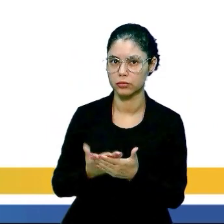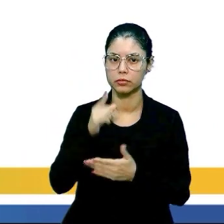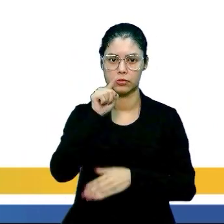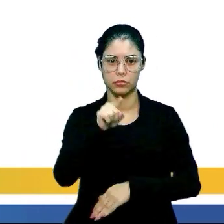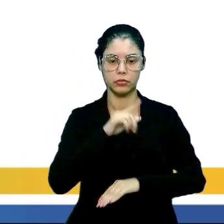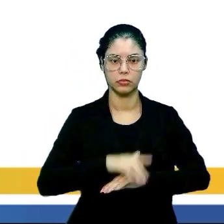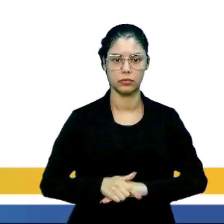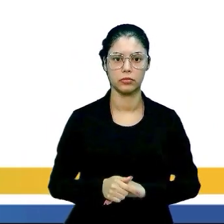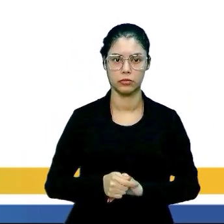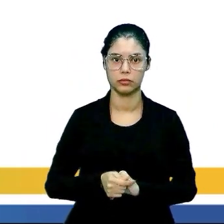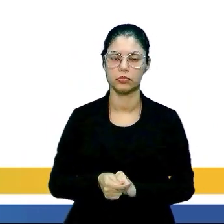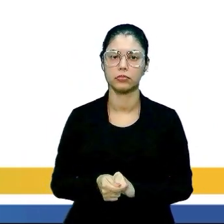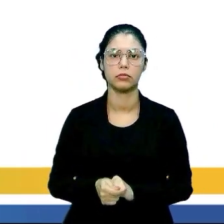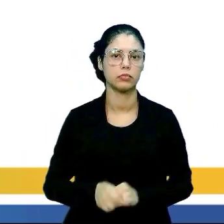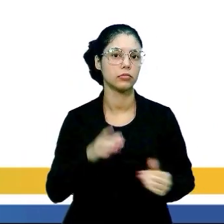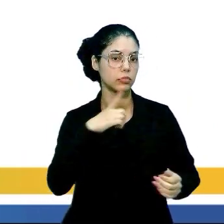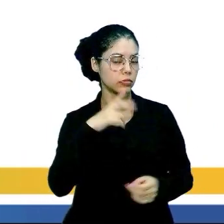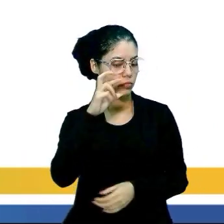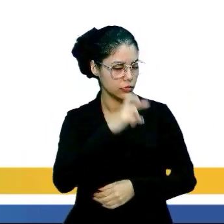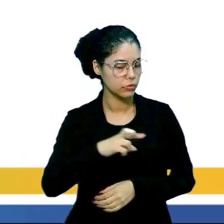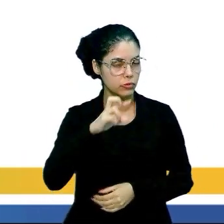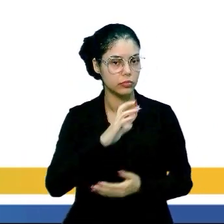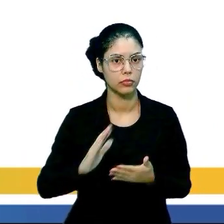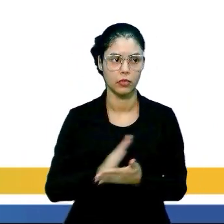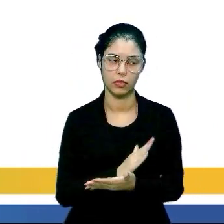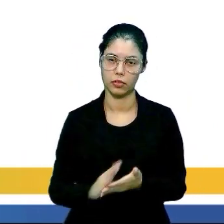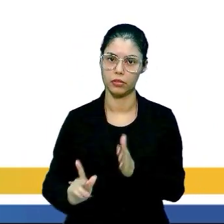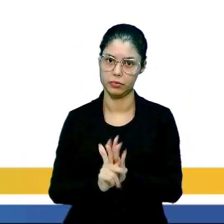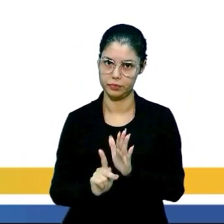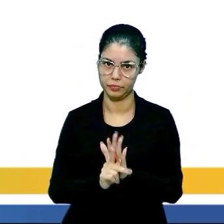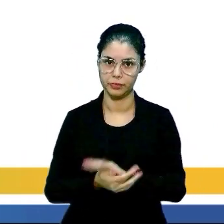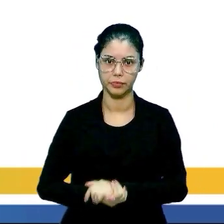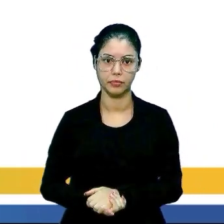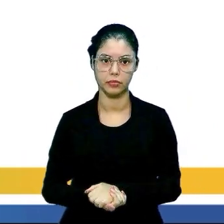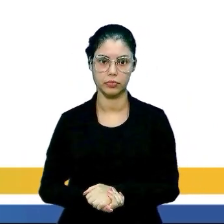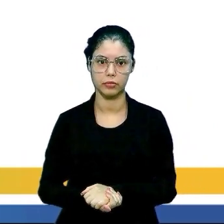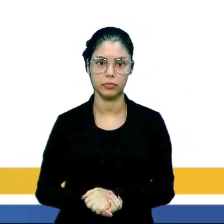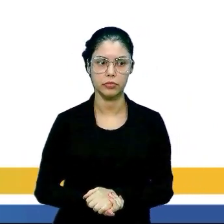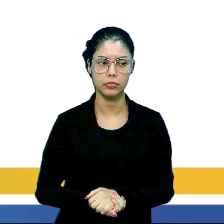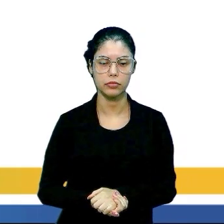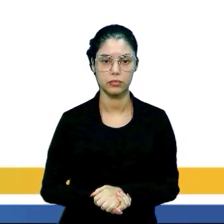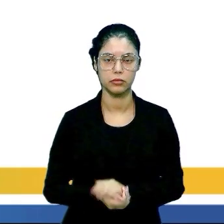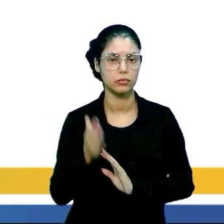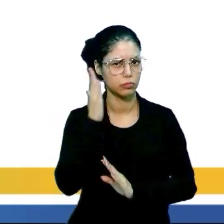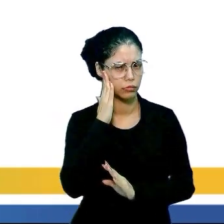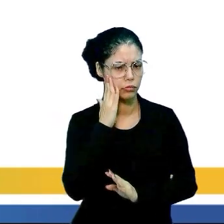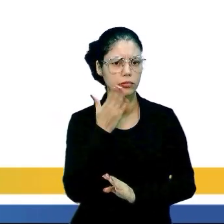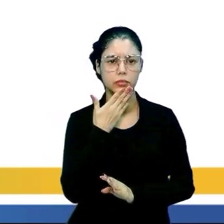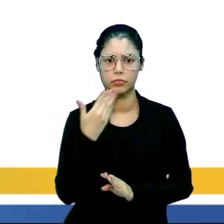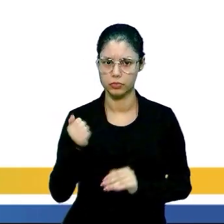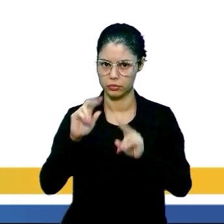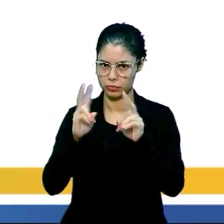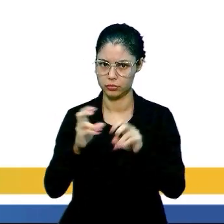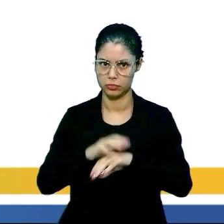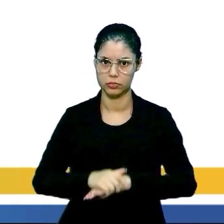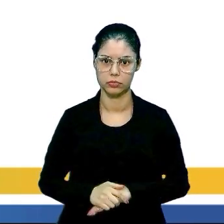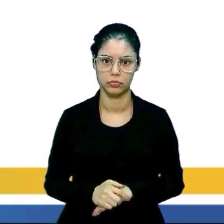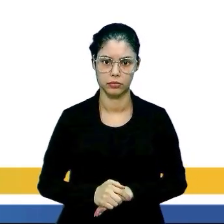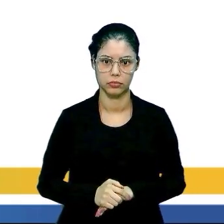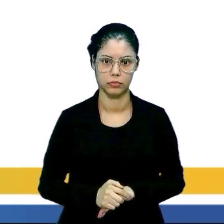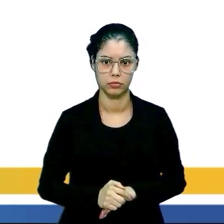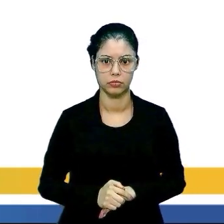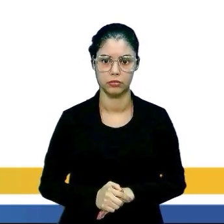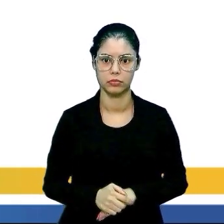para vocês que a gente vai analisar uma obra da Clarice Lispector para vocês entenderem essas temáticas, tá